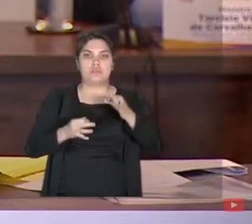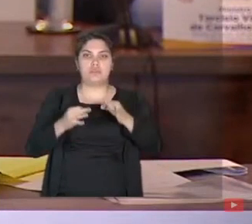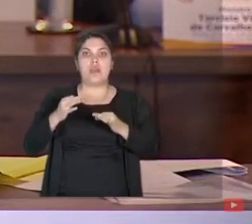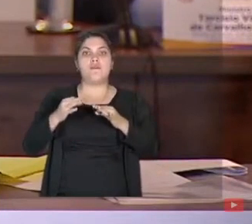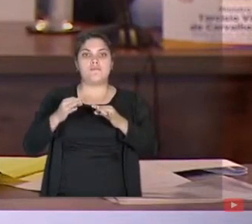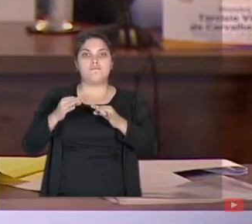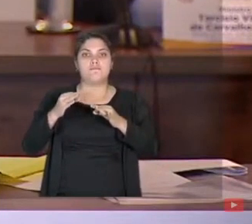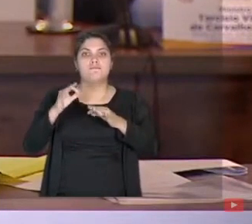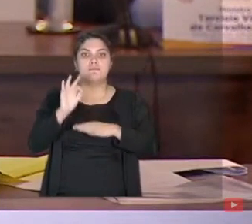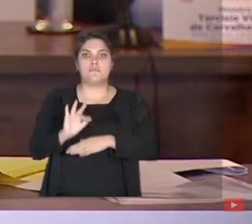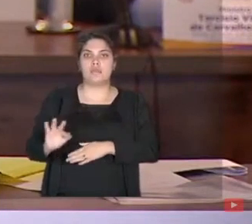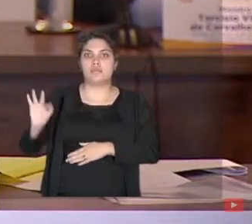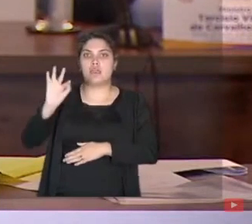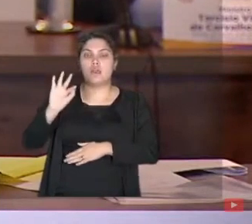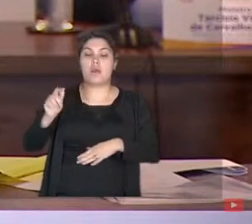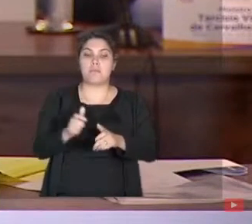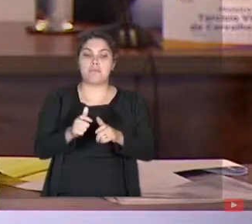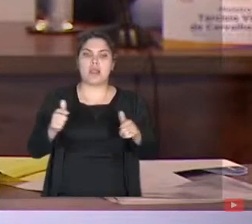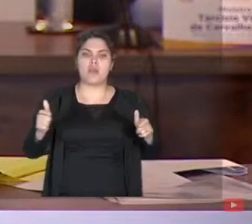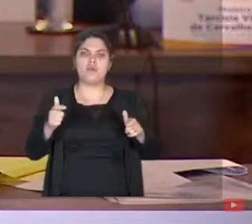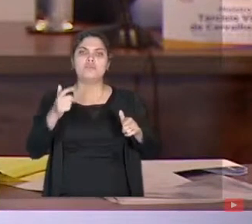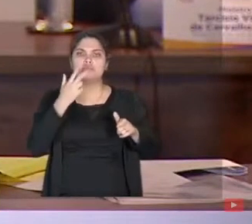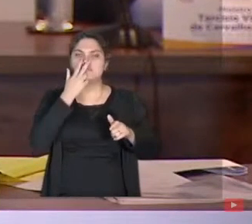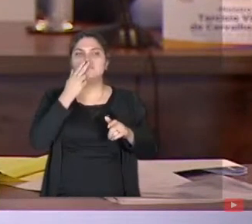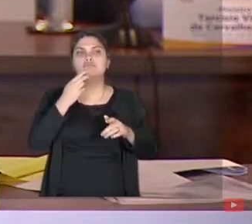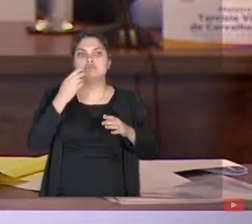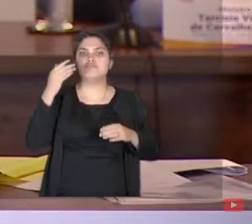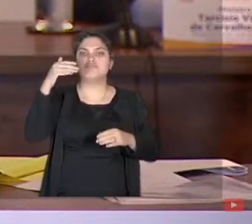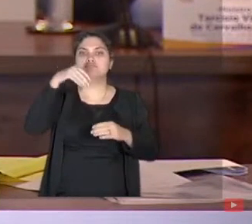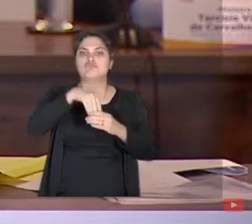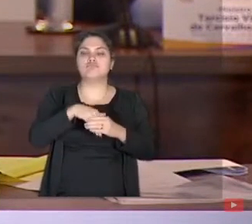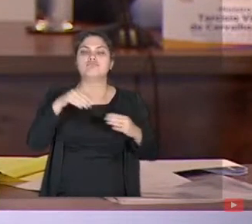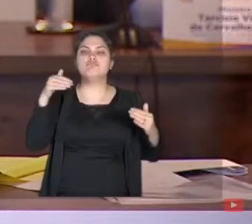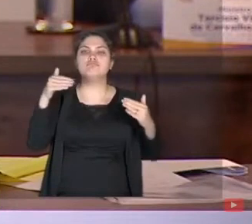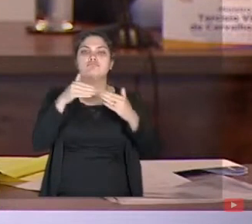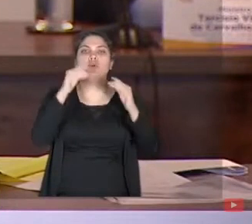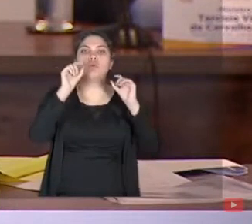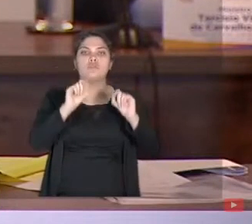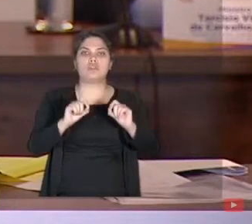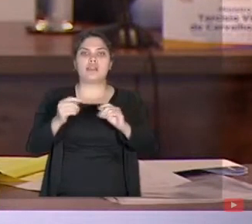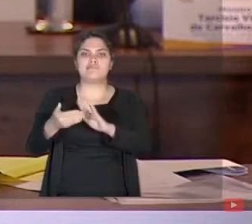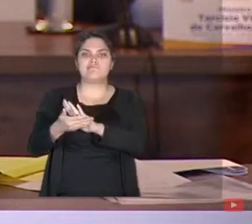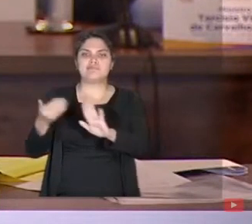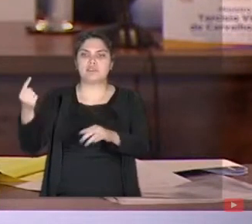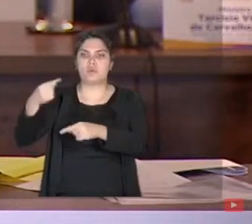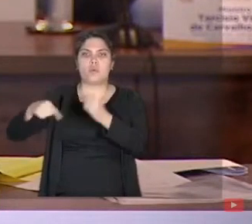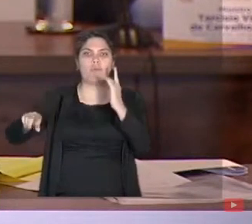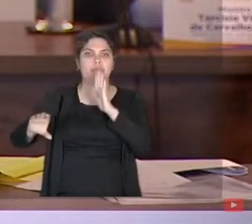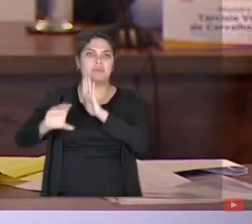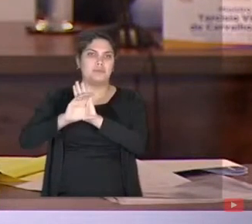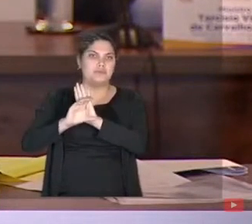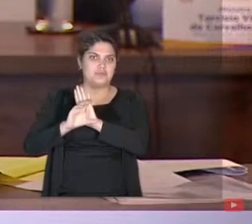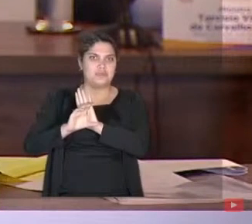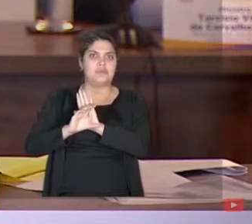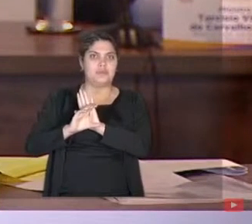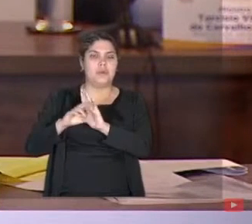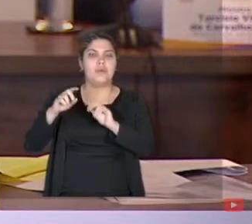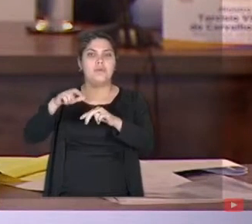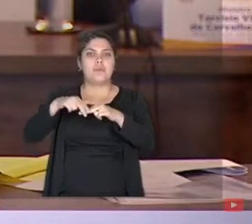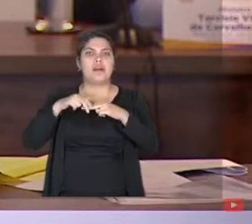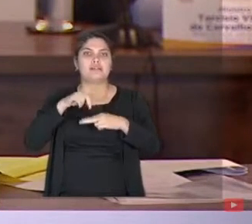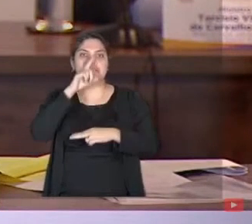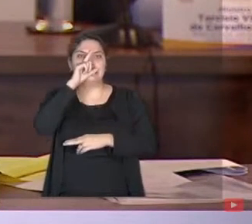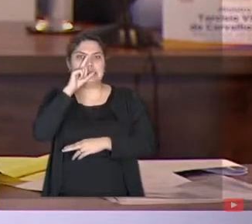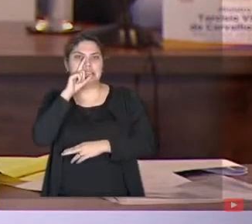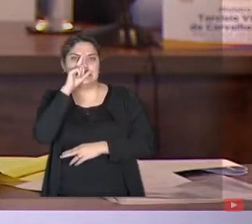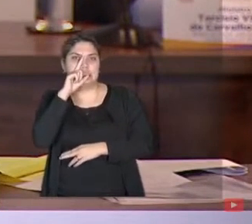não foi por unanimidade, foi por maioria expressiva, rejeitou essa possibilidade por inconstitucional, seja pelo